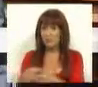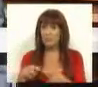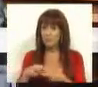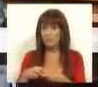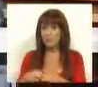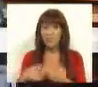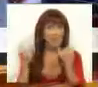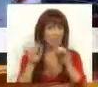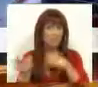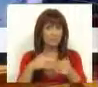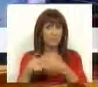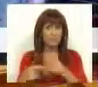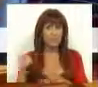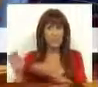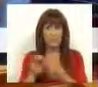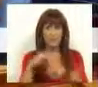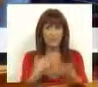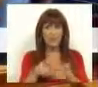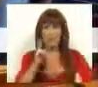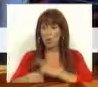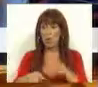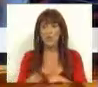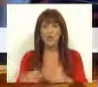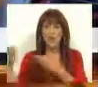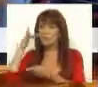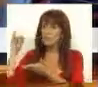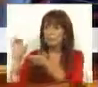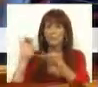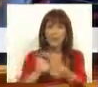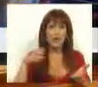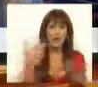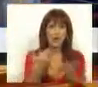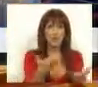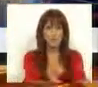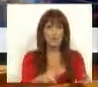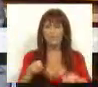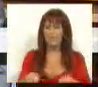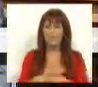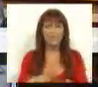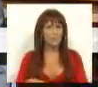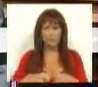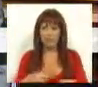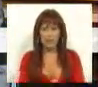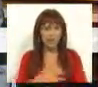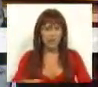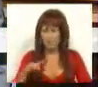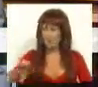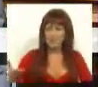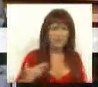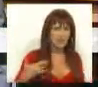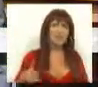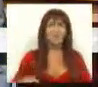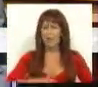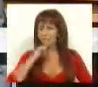problema, independentemente do financiamento e daquilo que foi a ajuda externa. E esta é que tem sido o grande problema do PSD, é